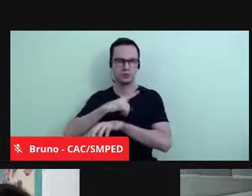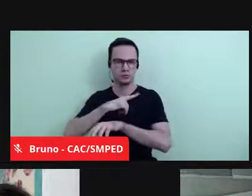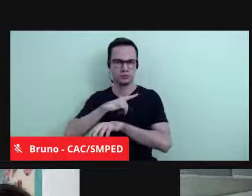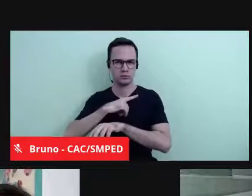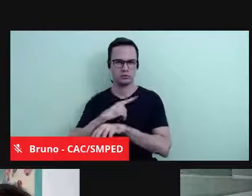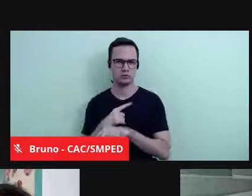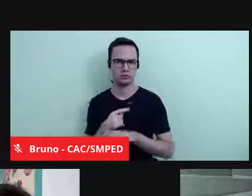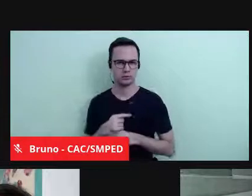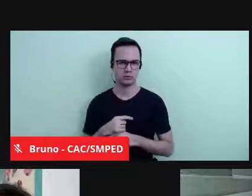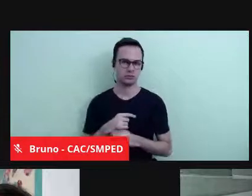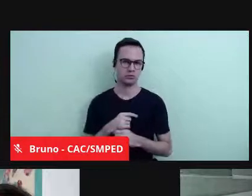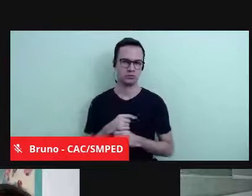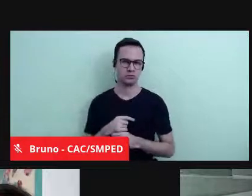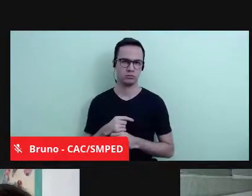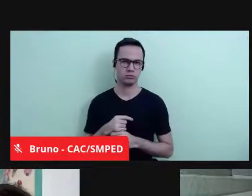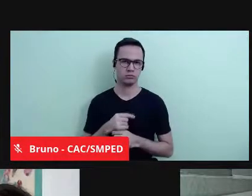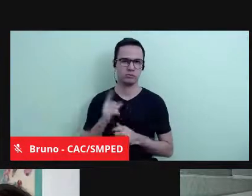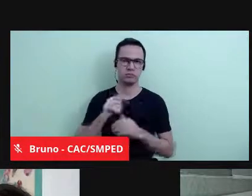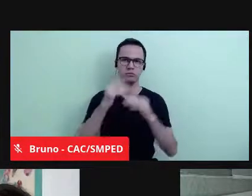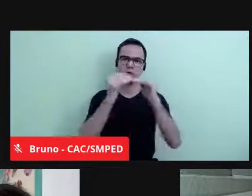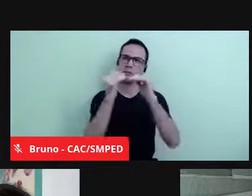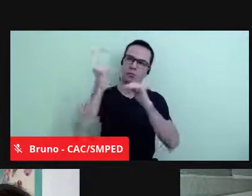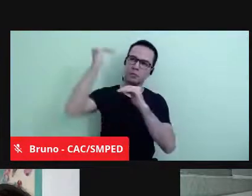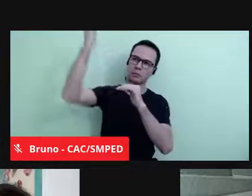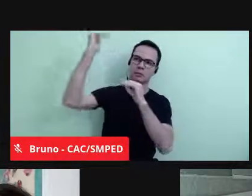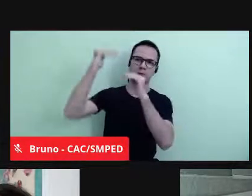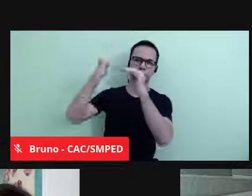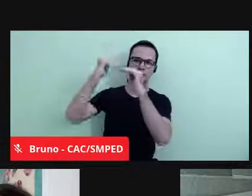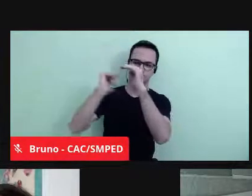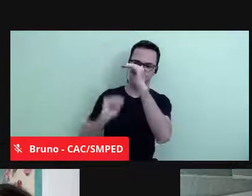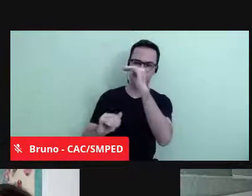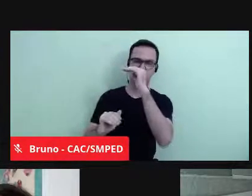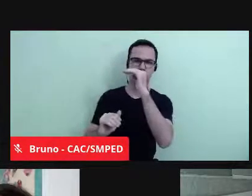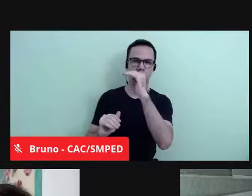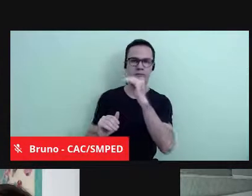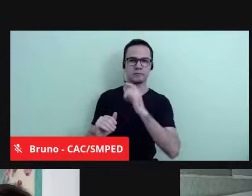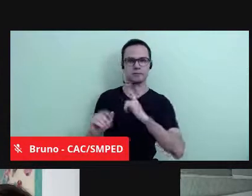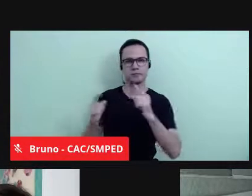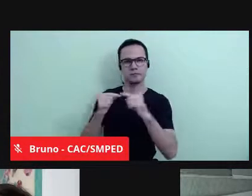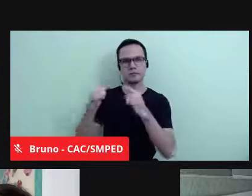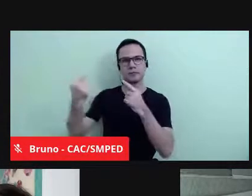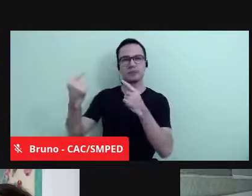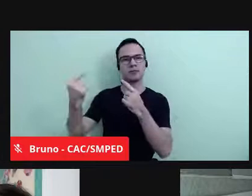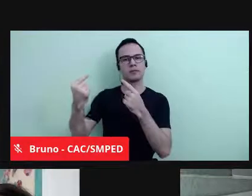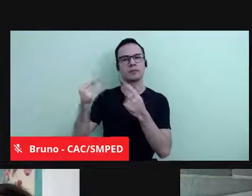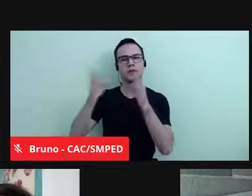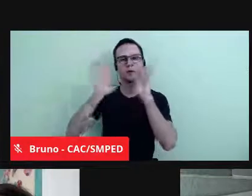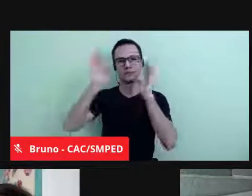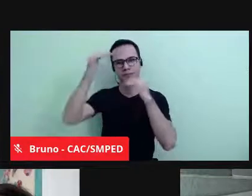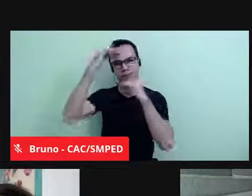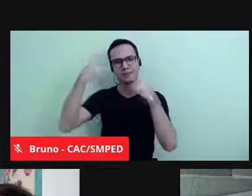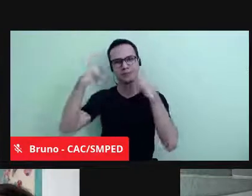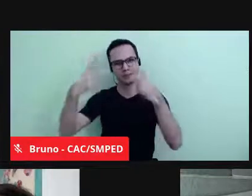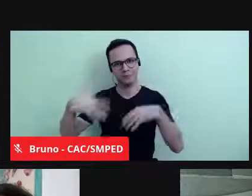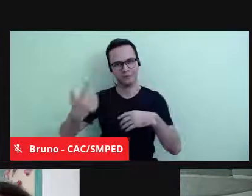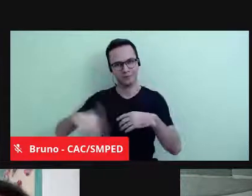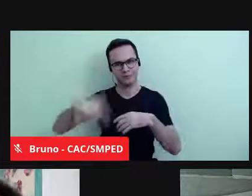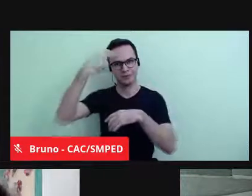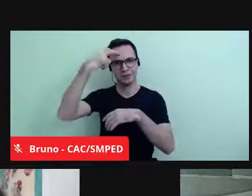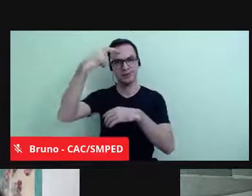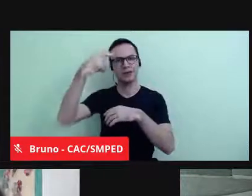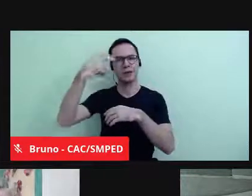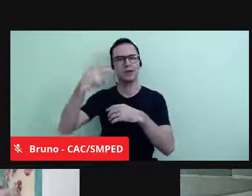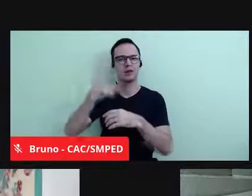né, dessas hierarquias que são hegemônicas, né? Vamos falar de novo da hegemonia cultural, se elas